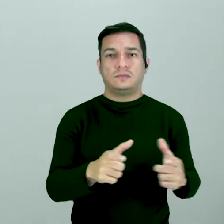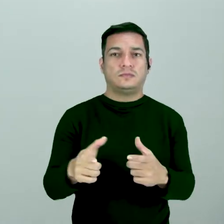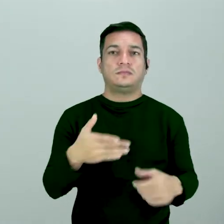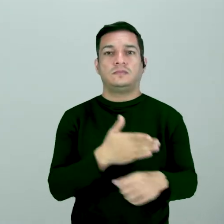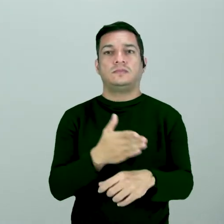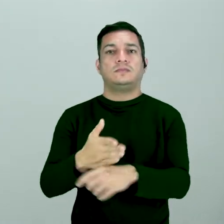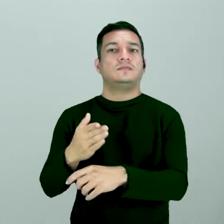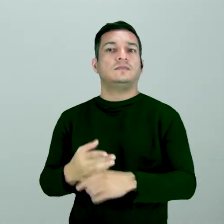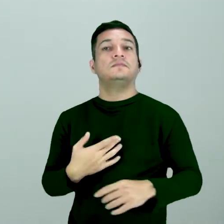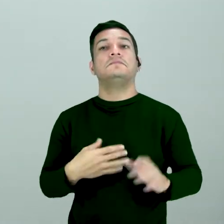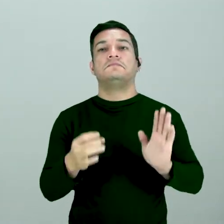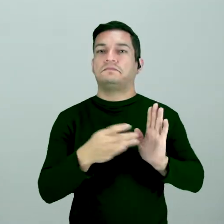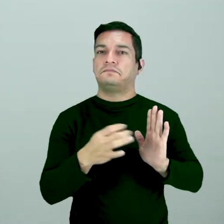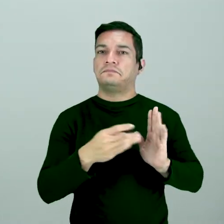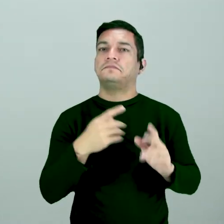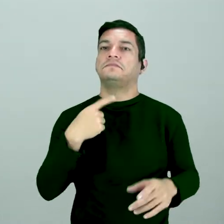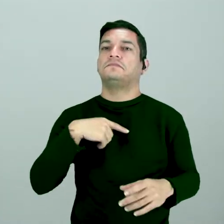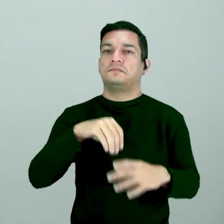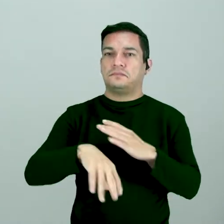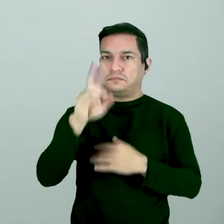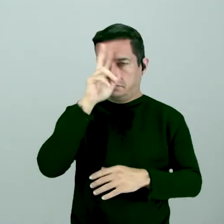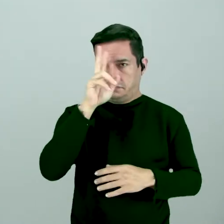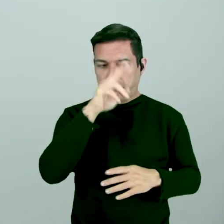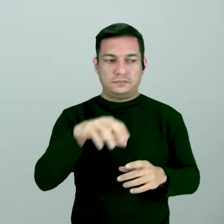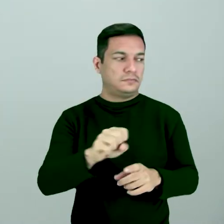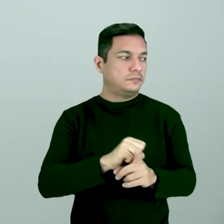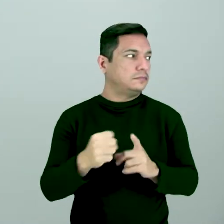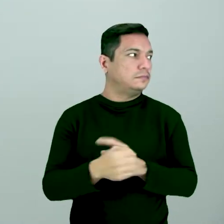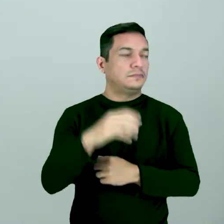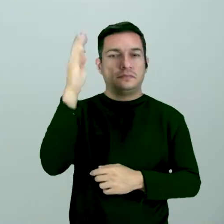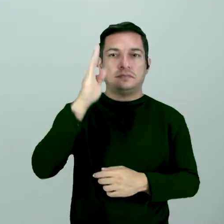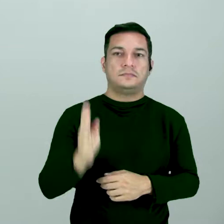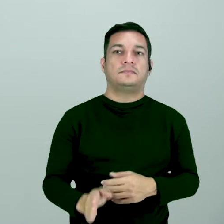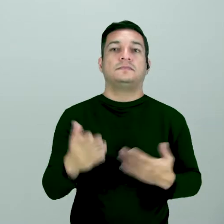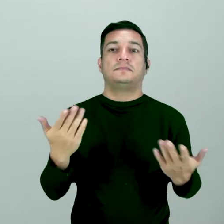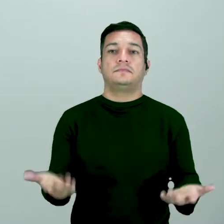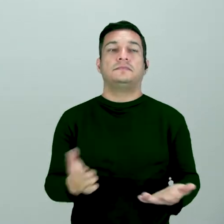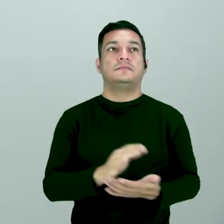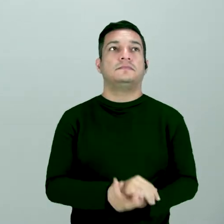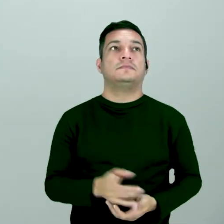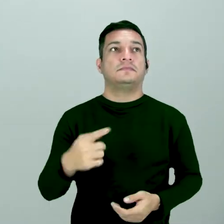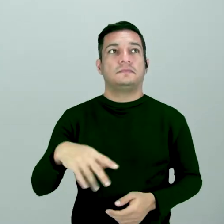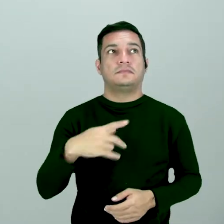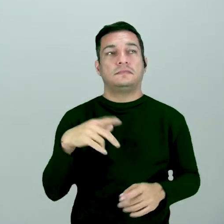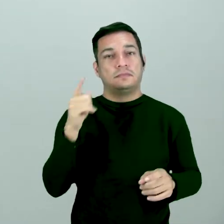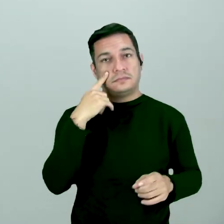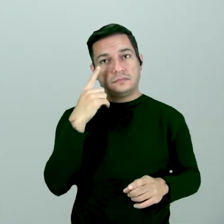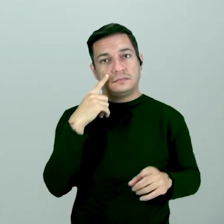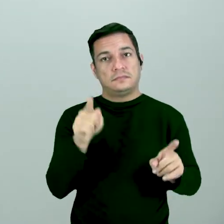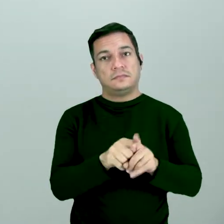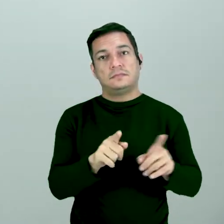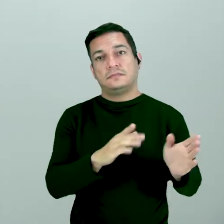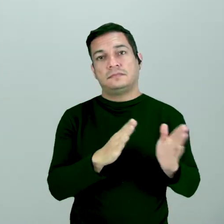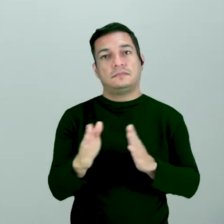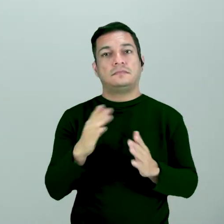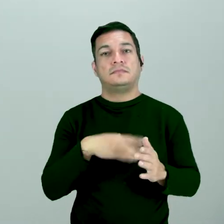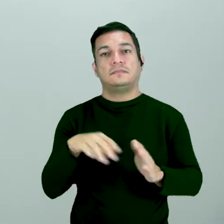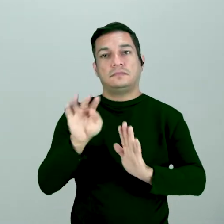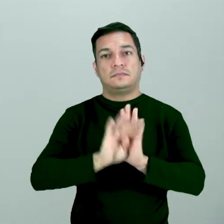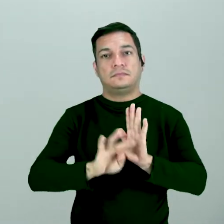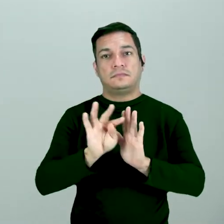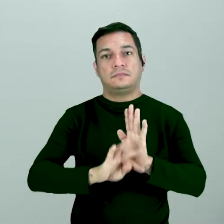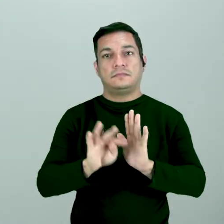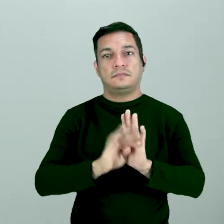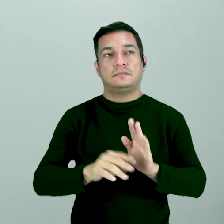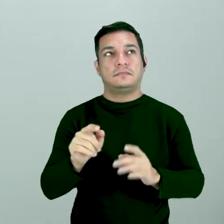de destaque dentro da história, da sociedade brasileira. Bom, como vocês também puderam perceber, o texto